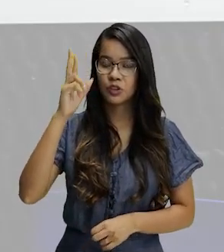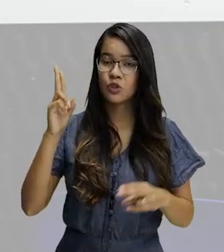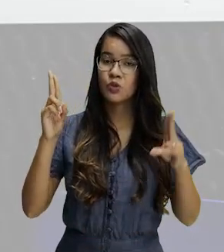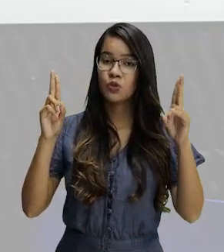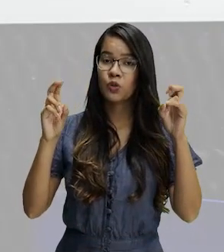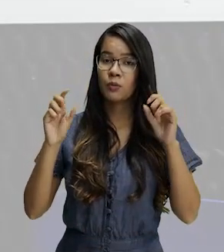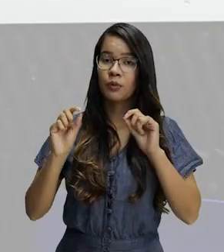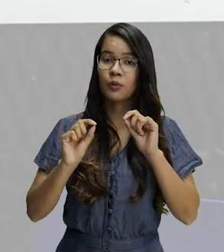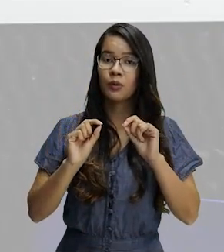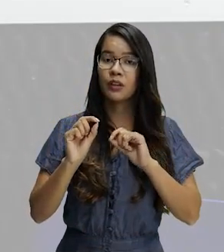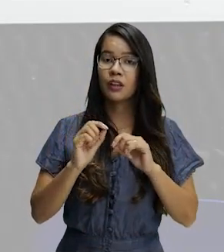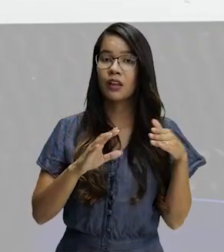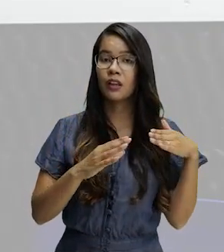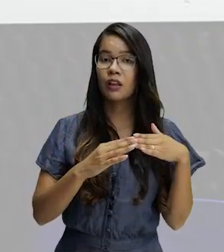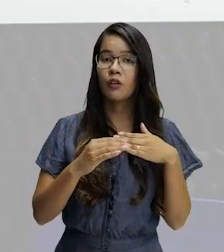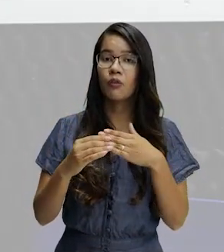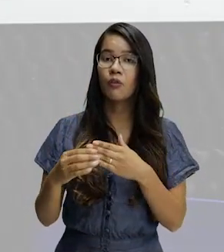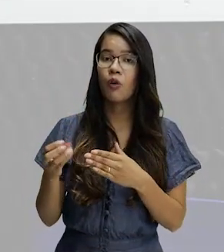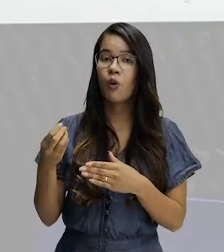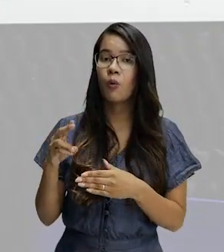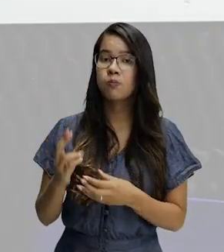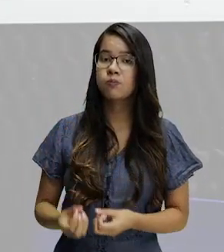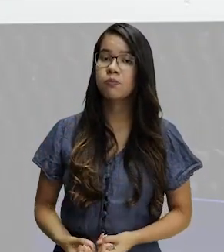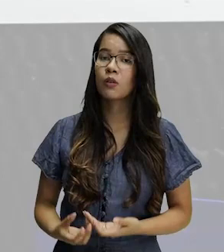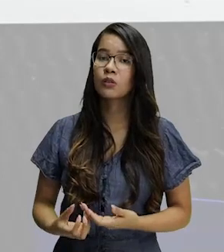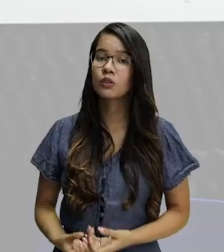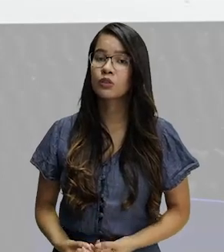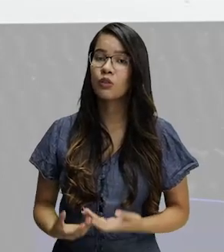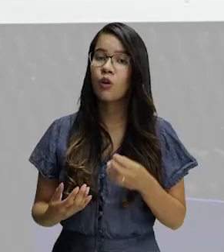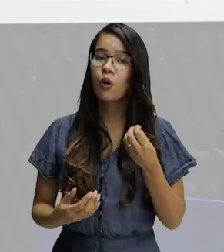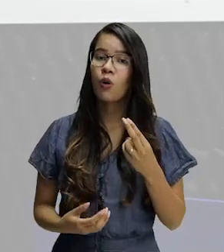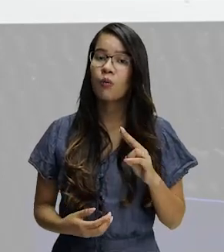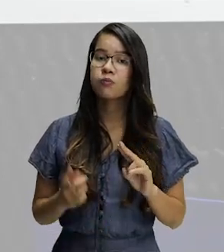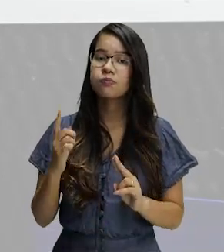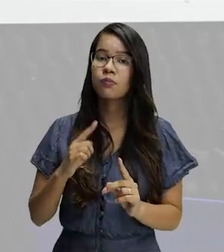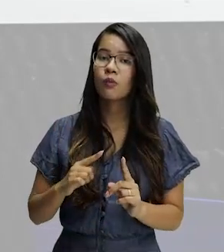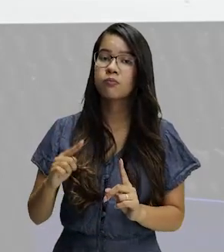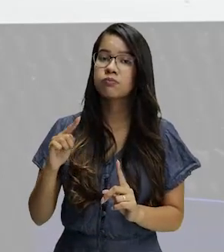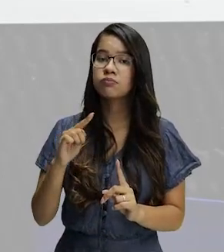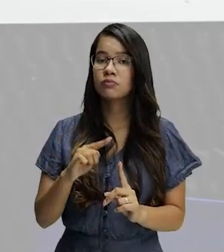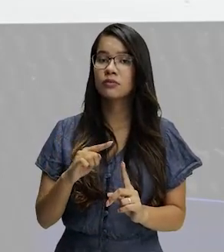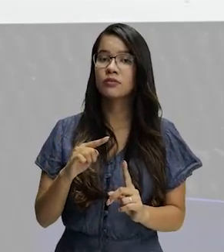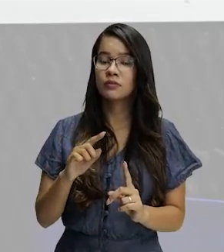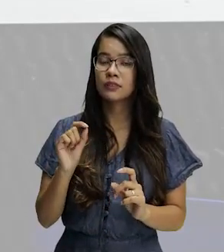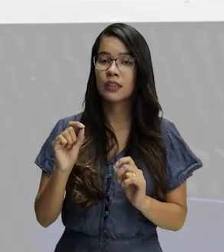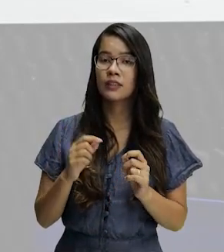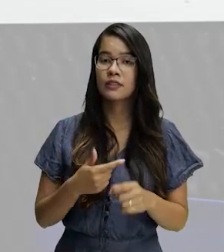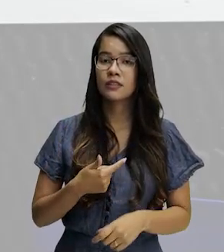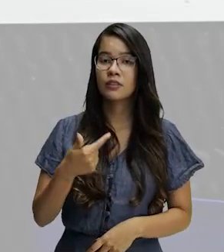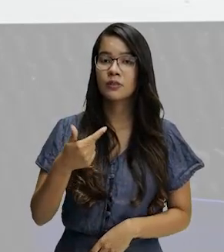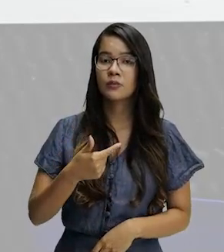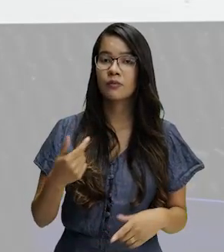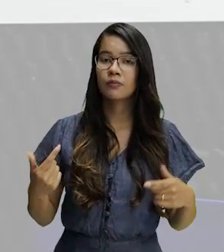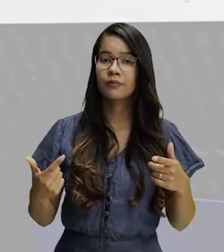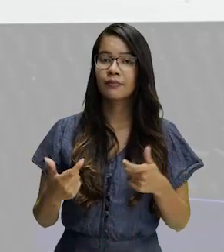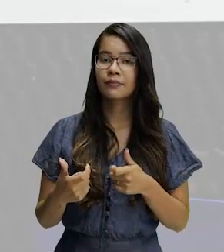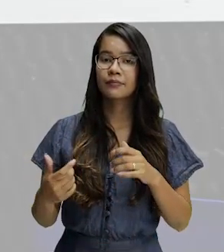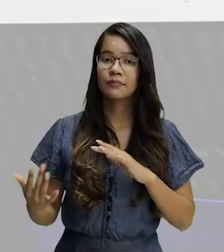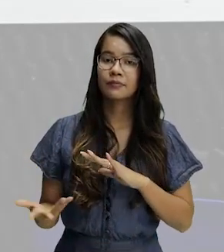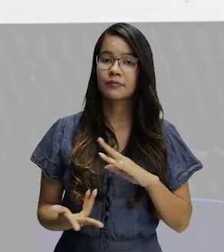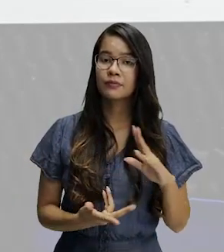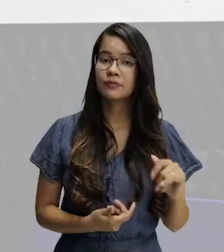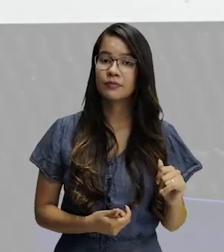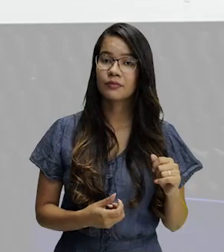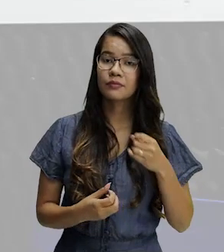que levou, o que motivou, ou os motivos, fatores da Segunda Guerra Mundial,